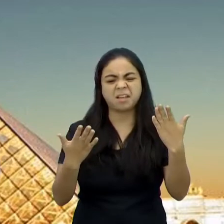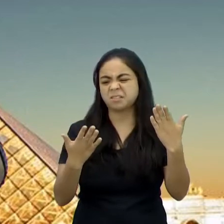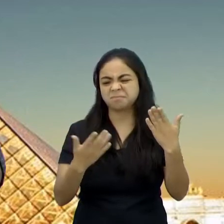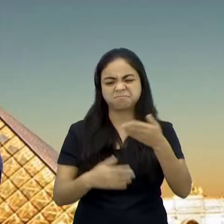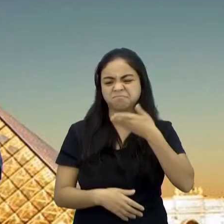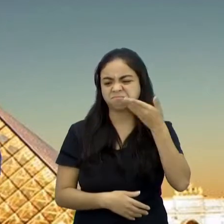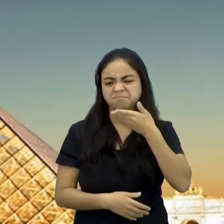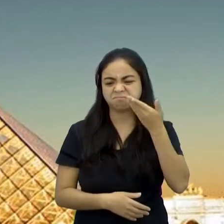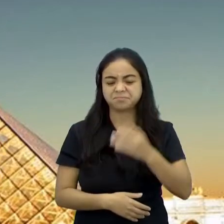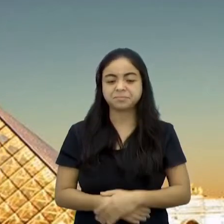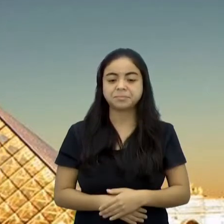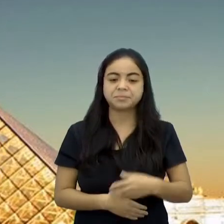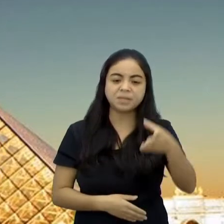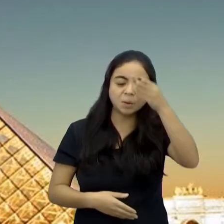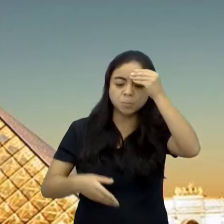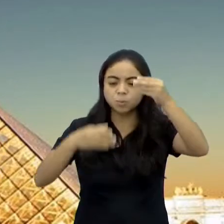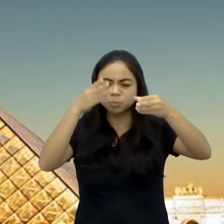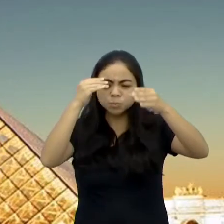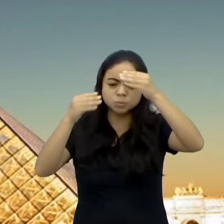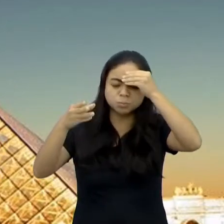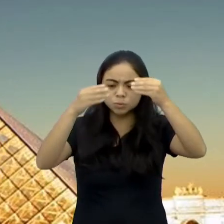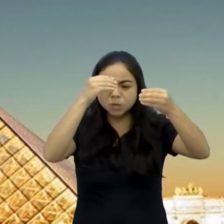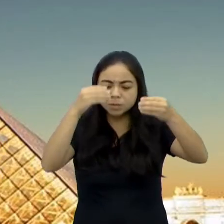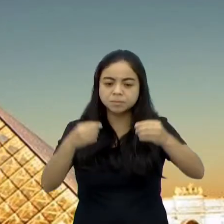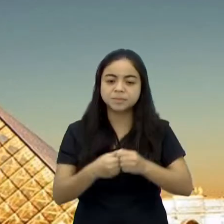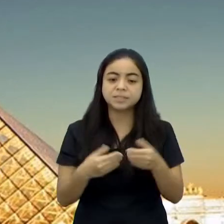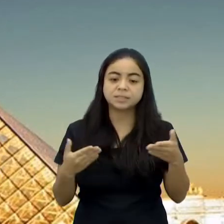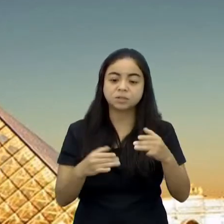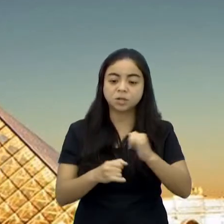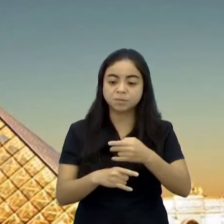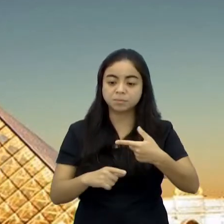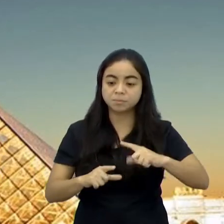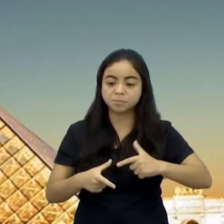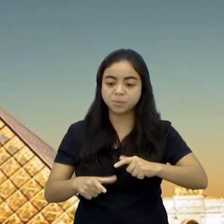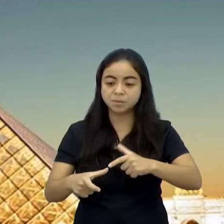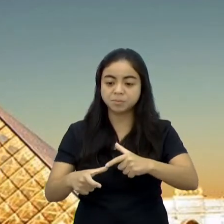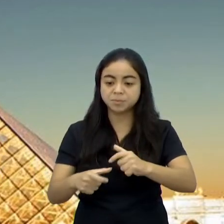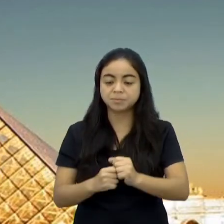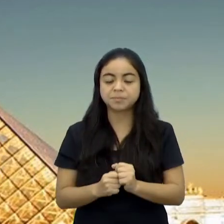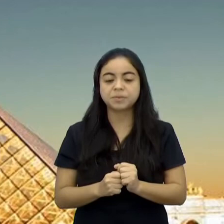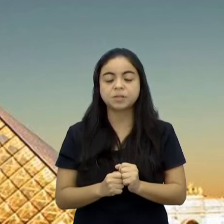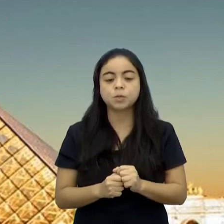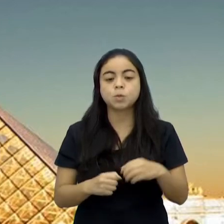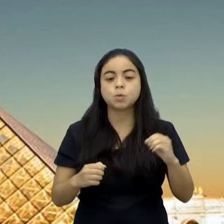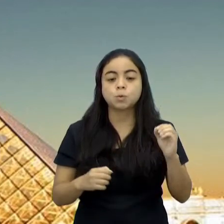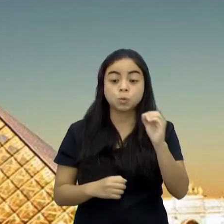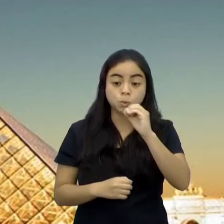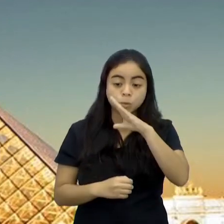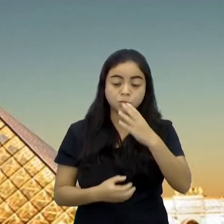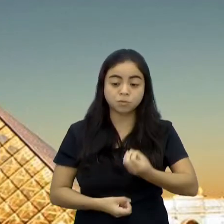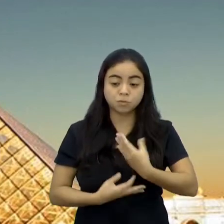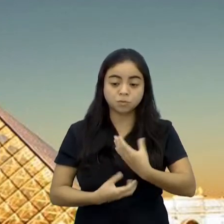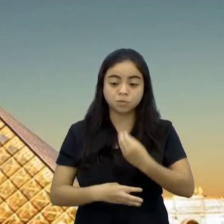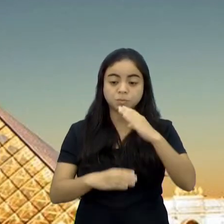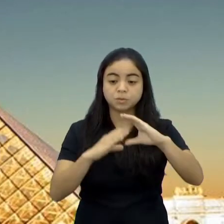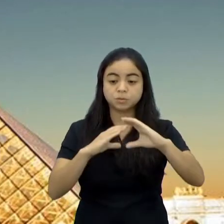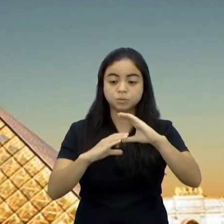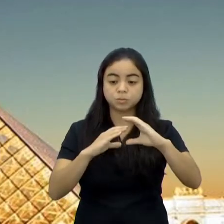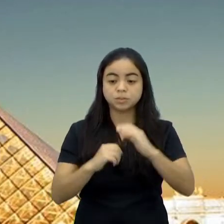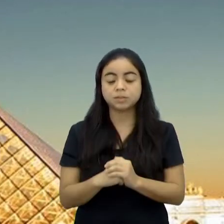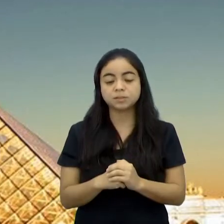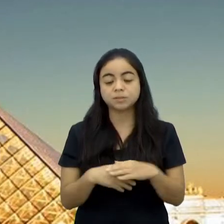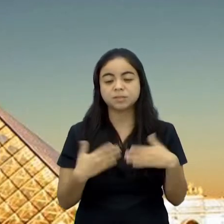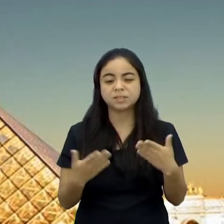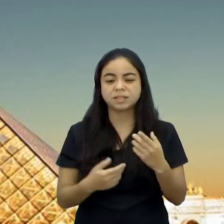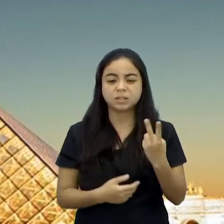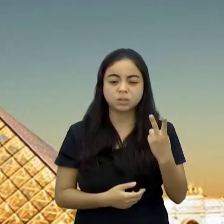aquilo, e a gente acumulando conhecimento. Agora chegam os memes, que é uma nova forma de se exprimir dentro da rede. Ou seja, a gente não sabe,